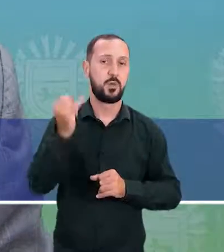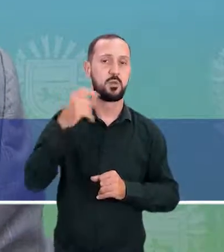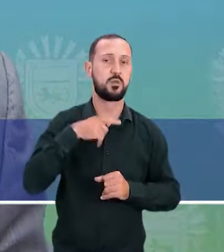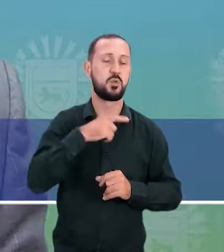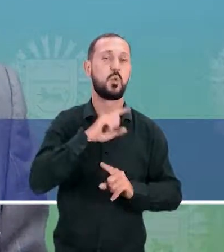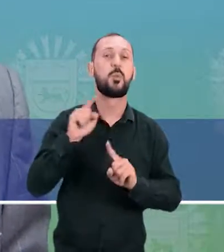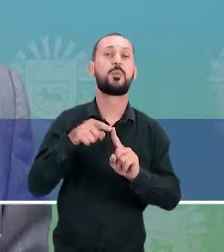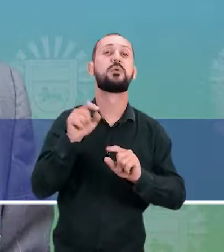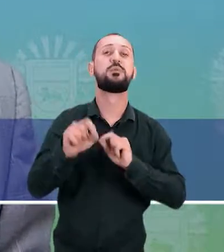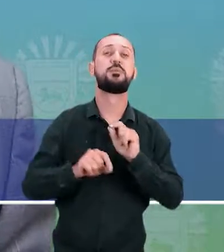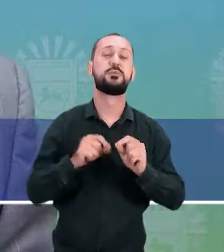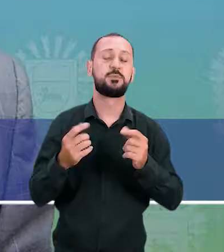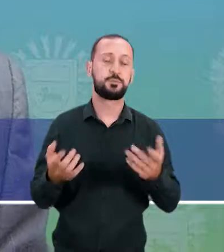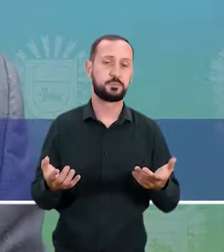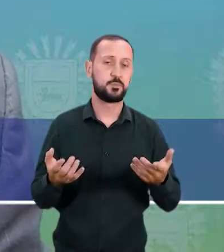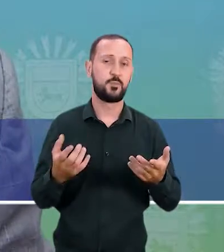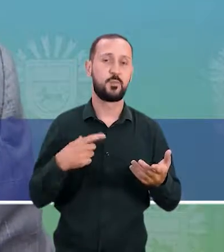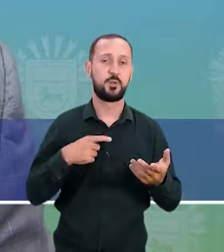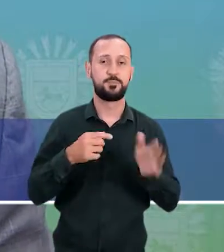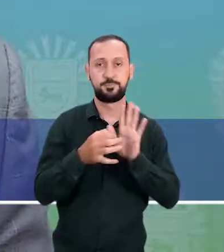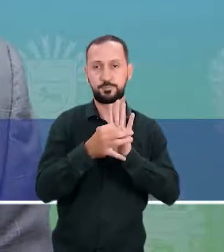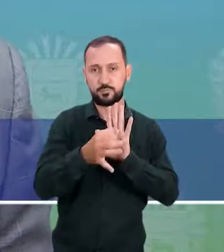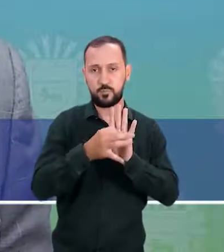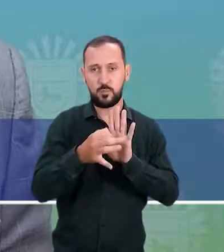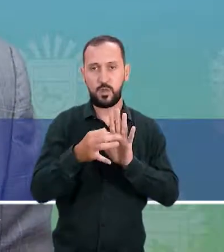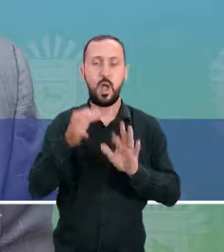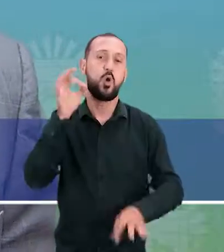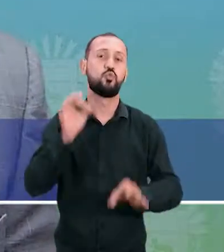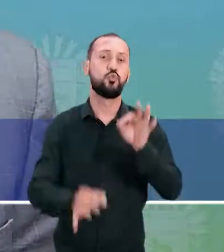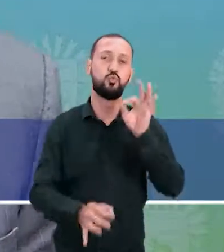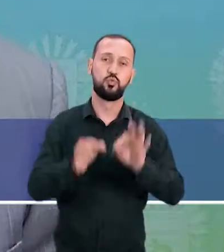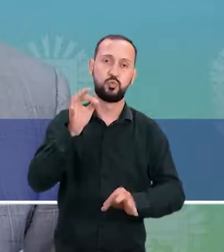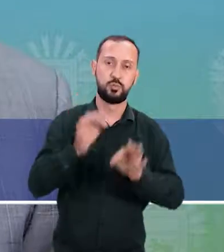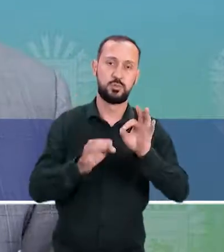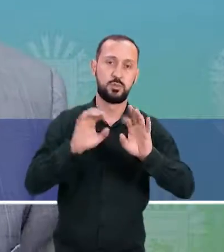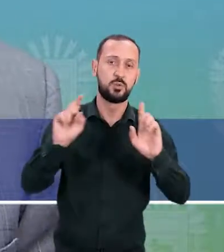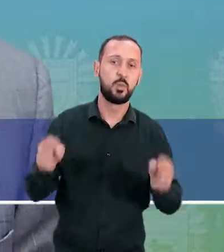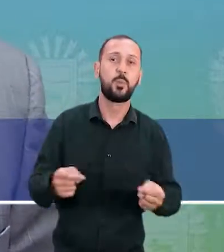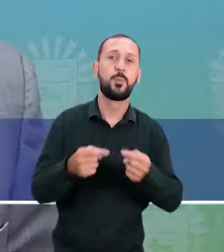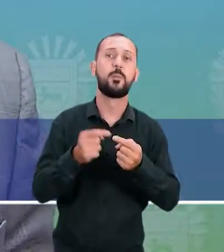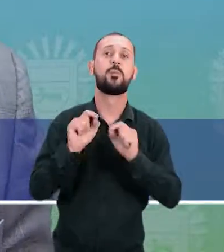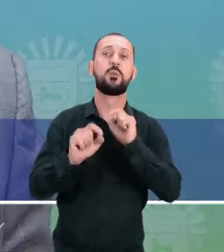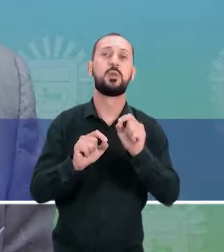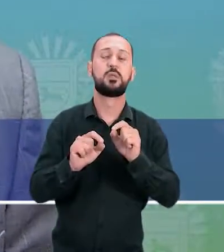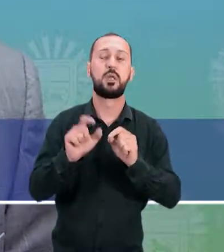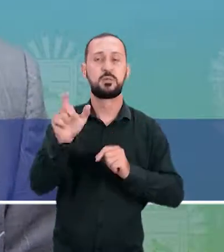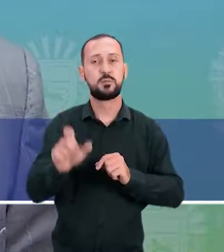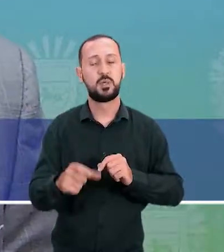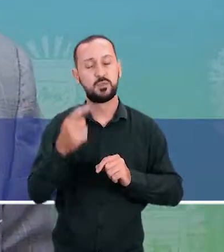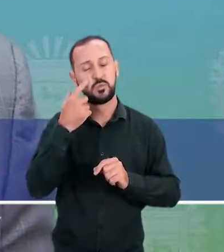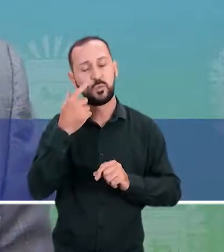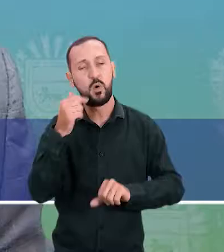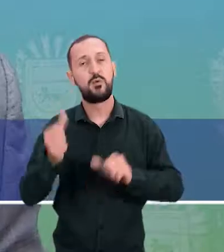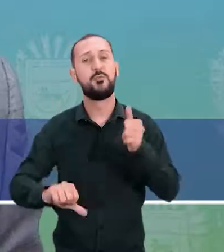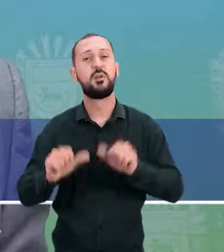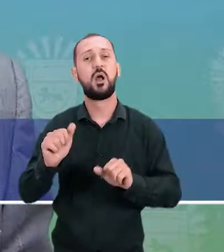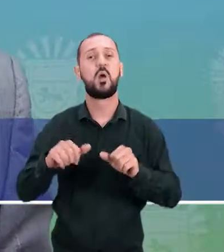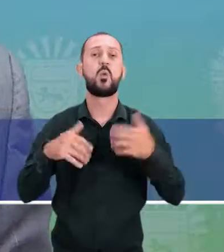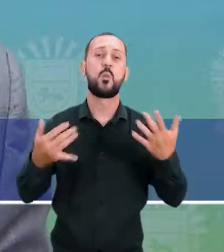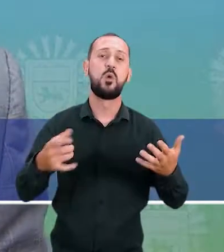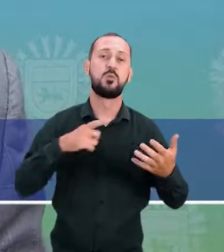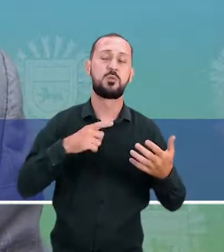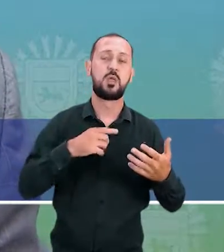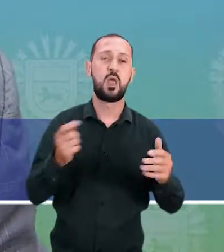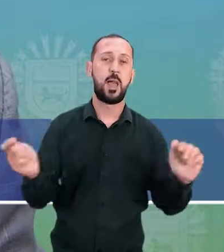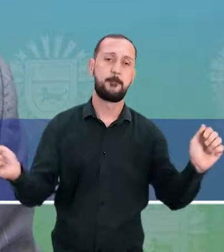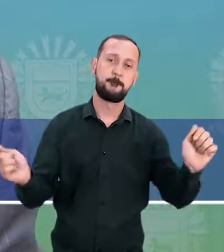pontos importantíssimos que objetivam propor justiça com relação às pessoas,